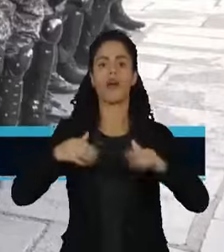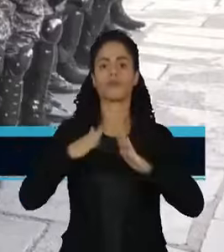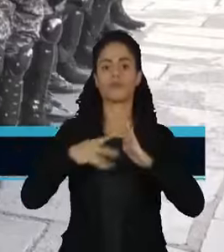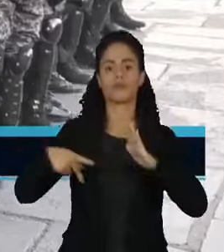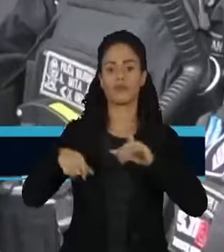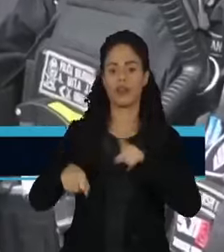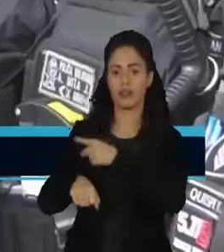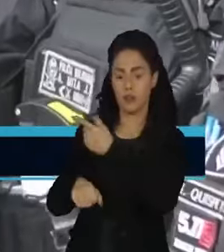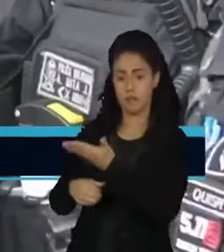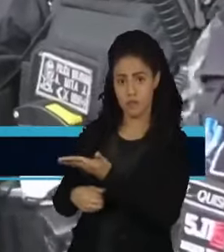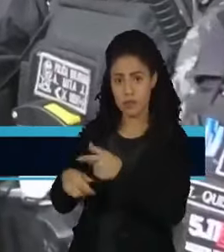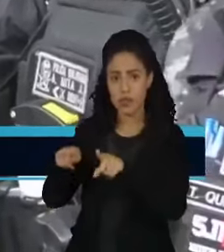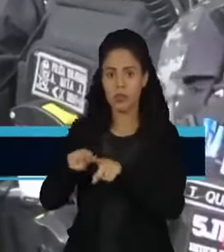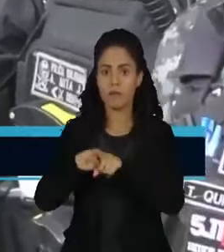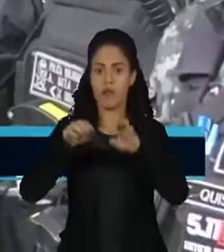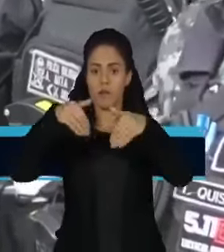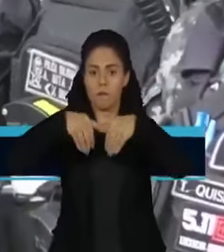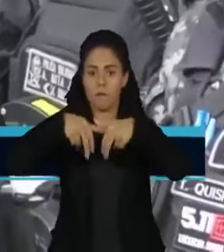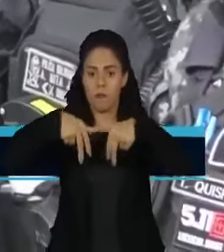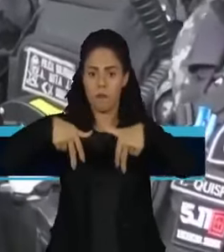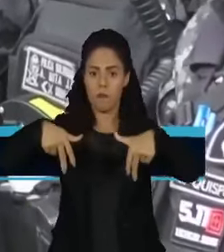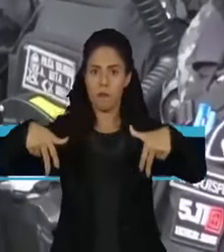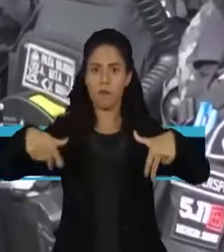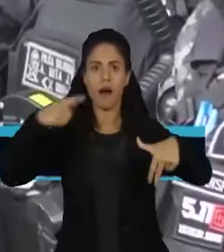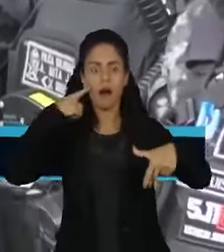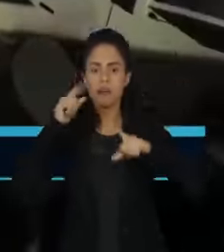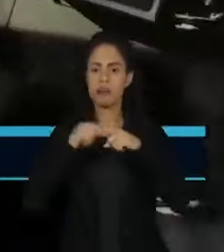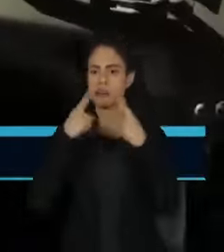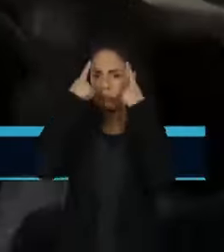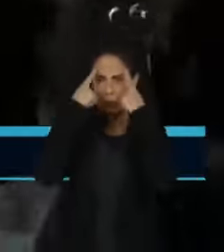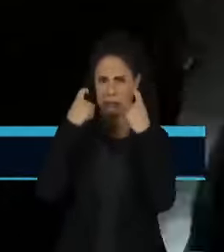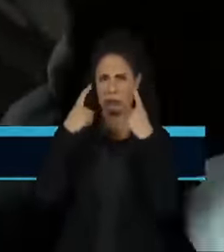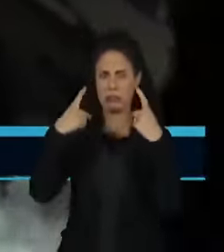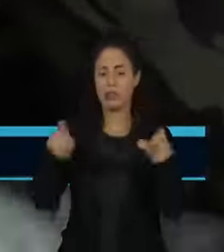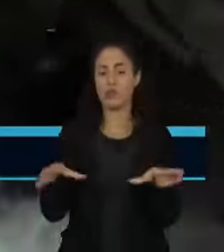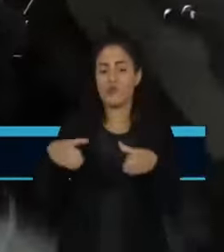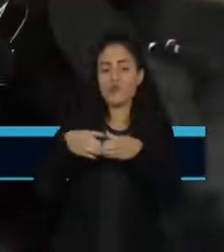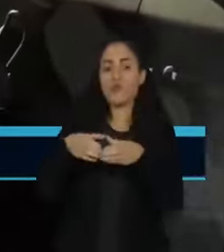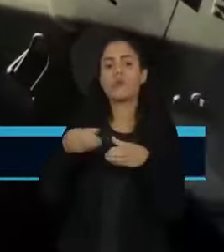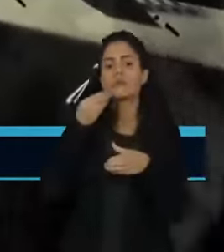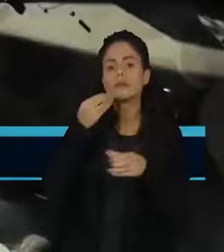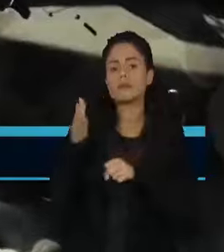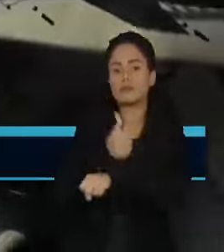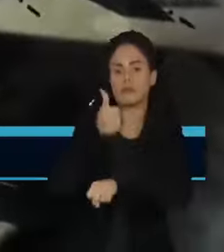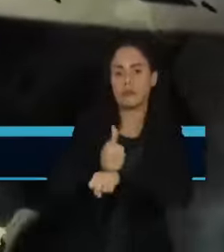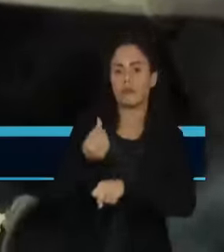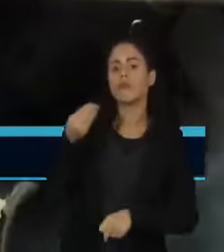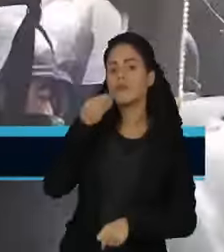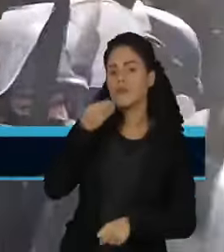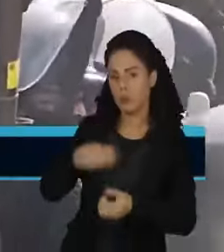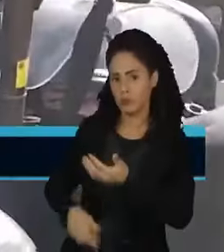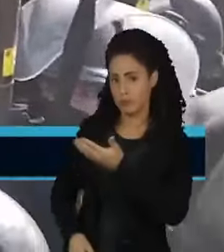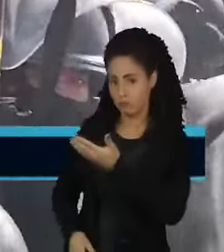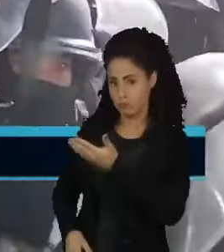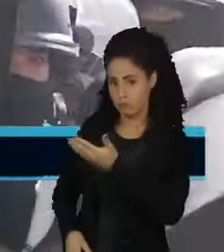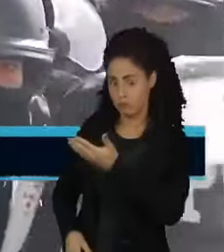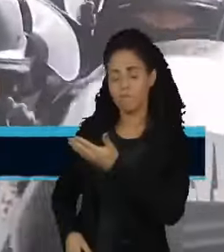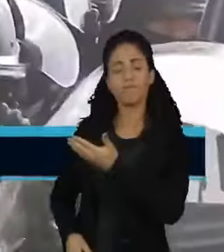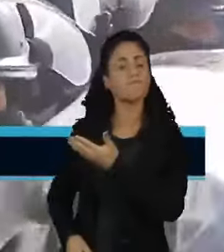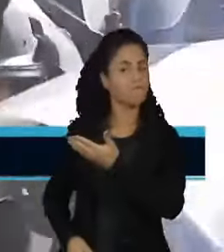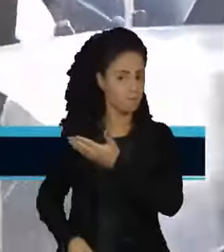de La Paz. No portão, ficaram as marcas da violência do agrupamento que tentou o golpe de Estado.